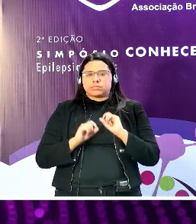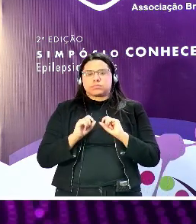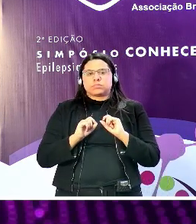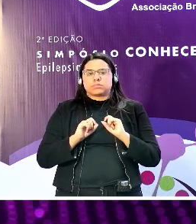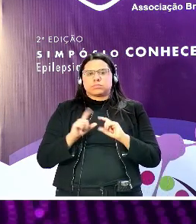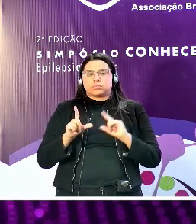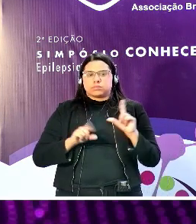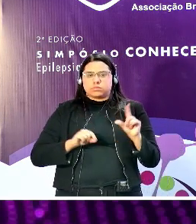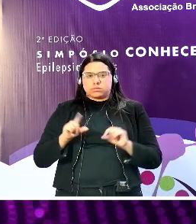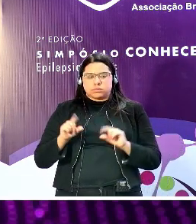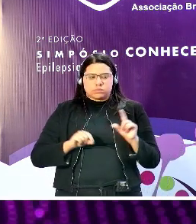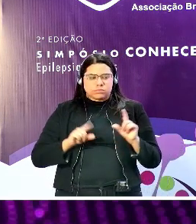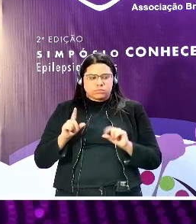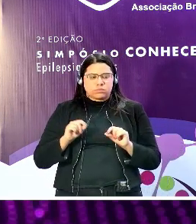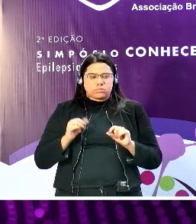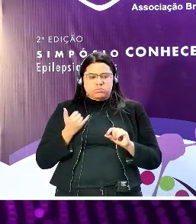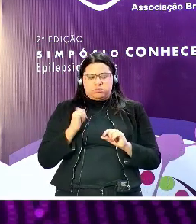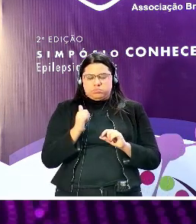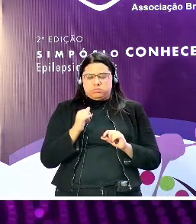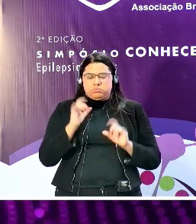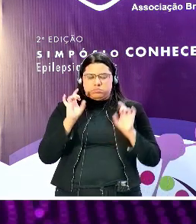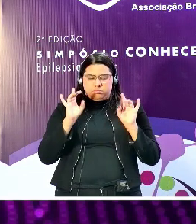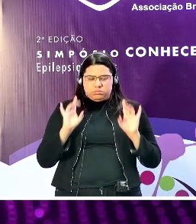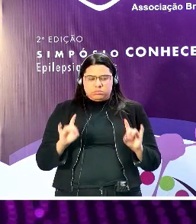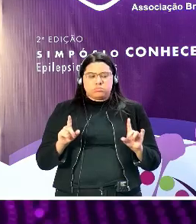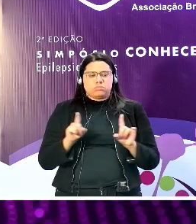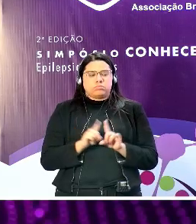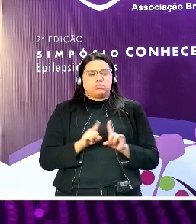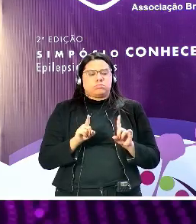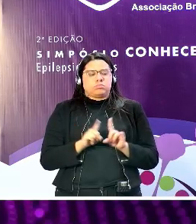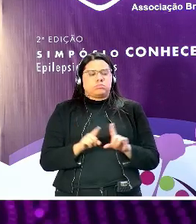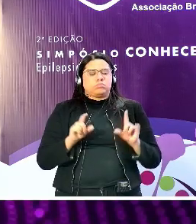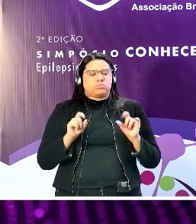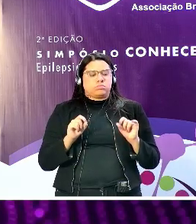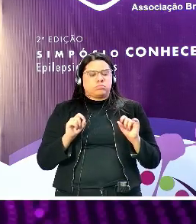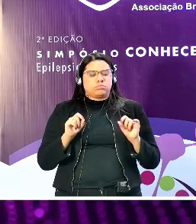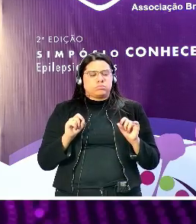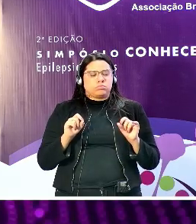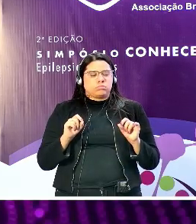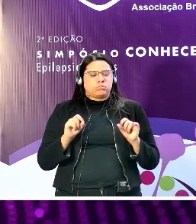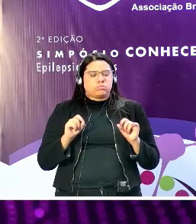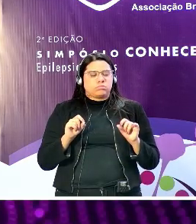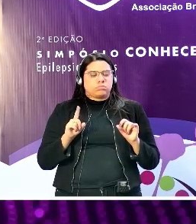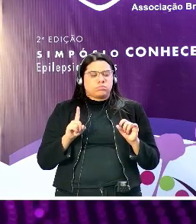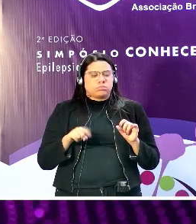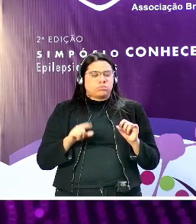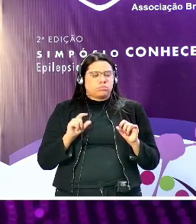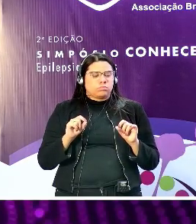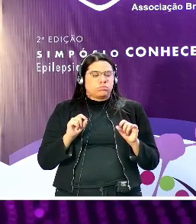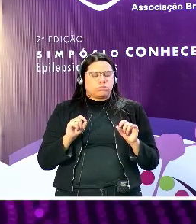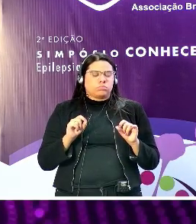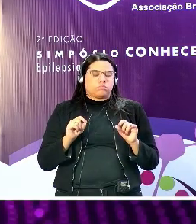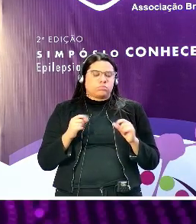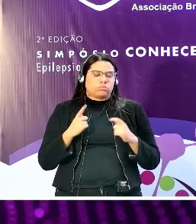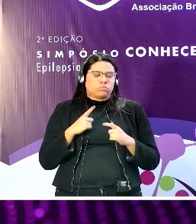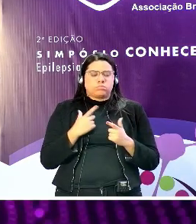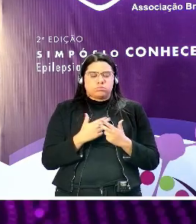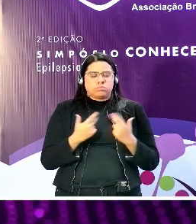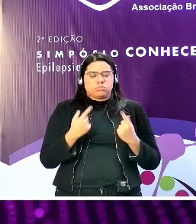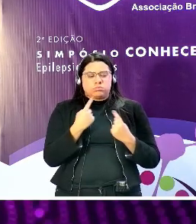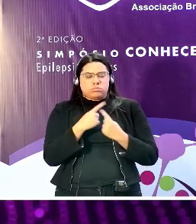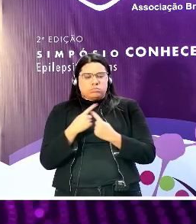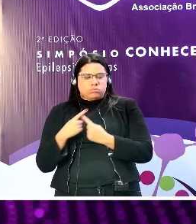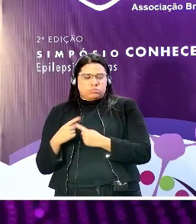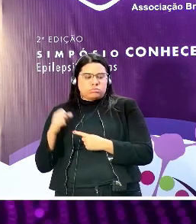selecionar a descarga específica. E a visão é que ele é agnóstico, etiologicamente falando. Se a